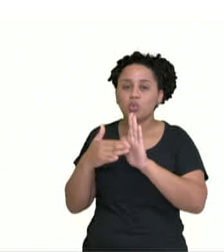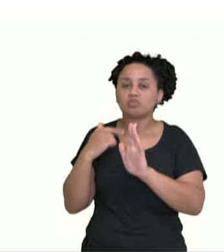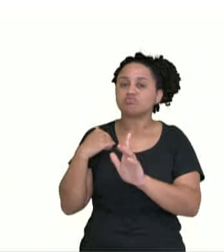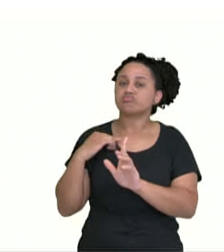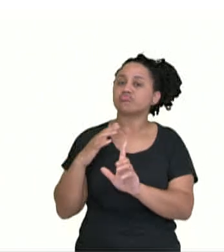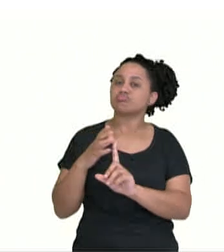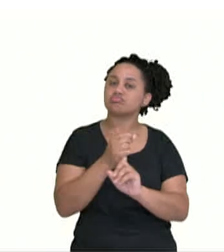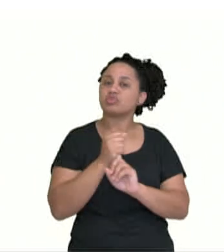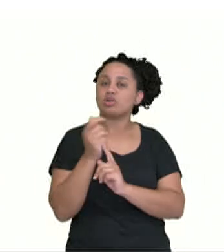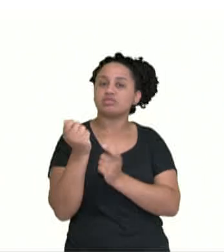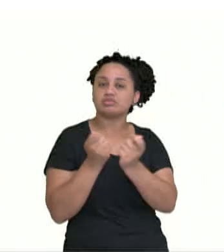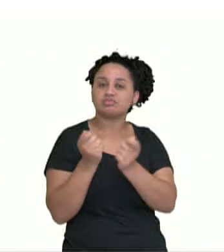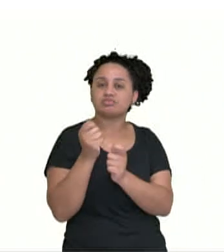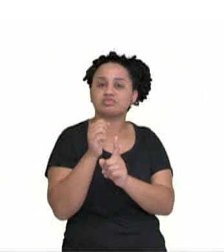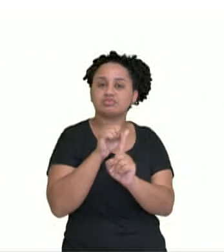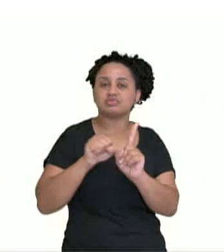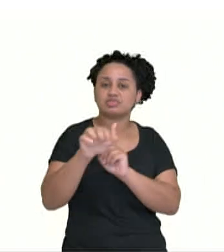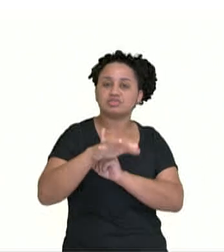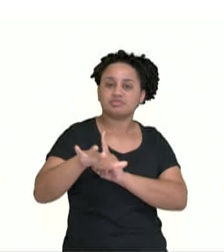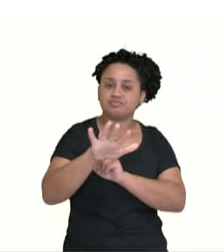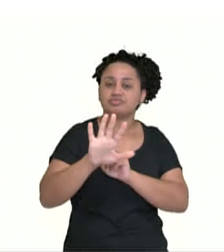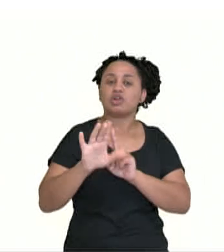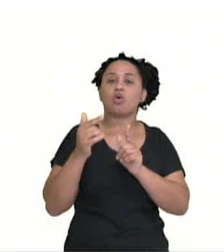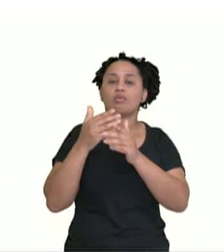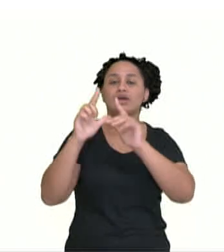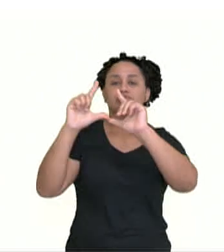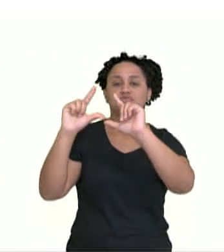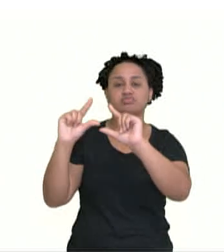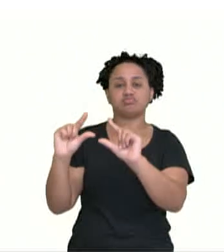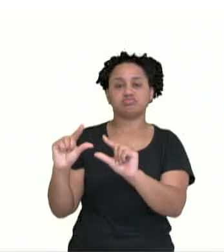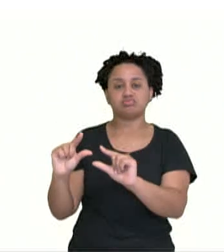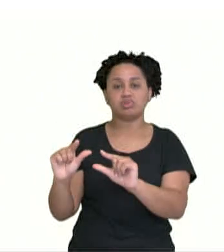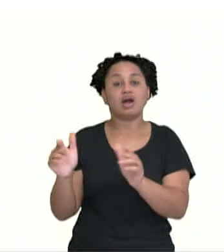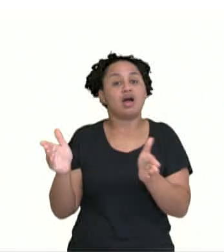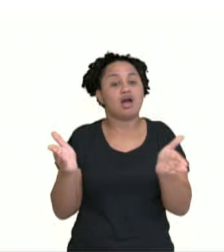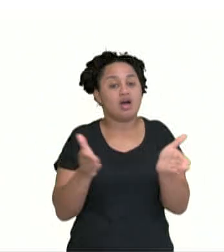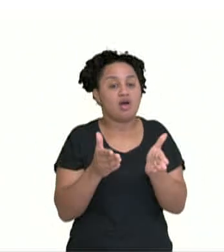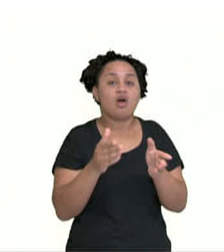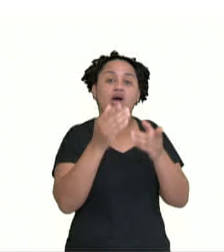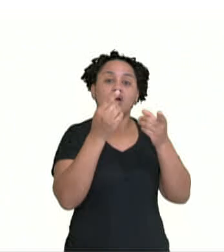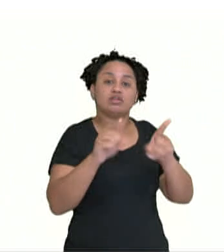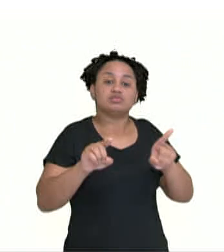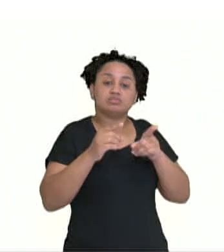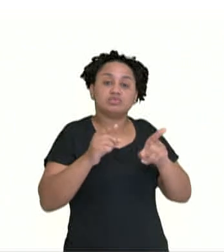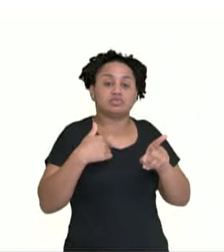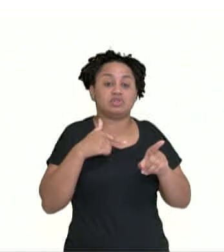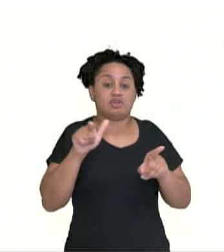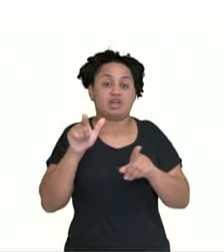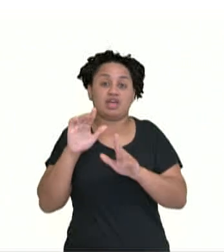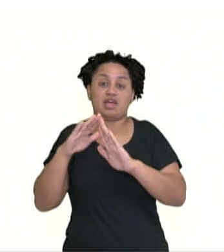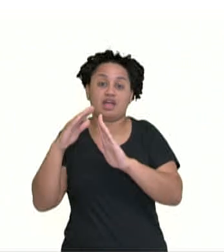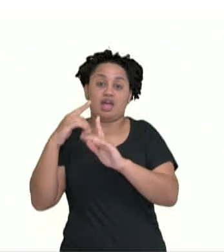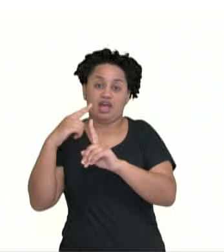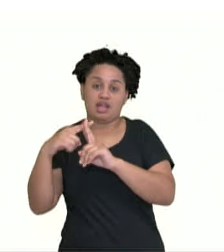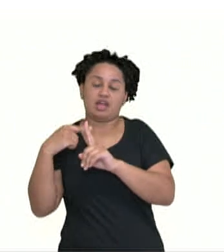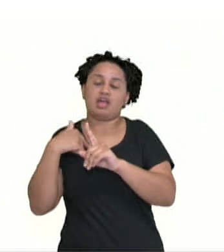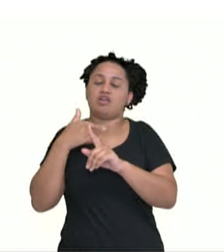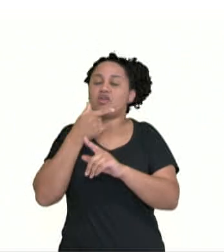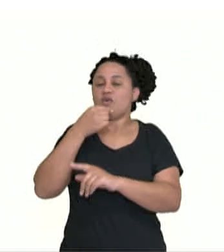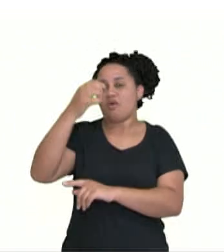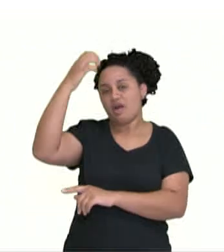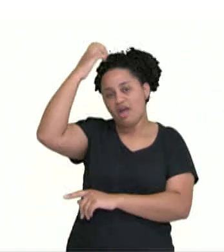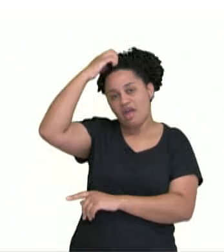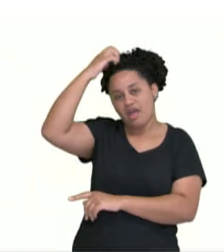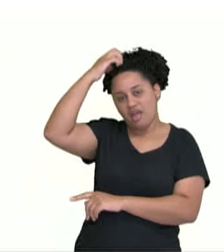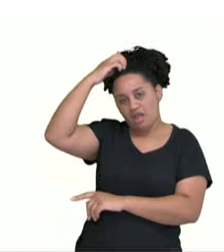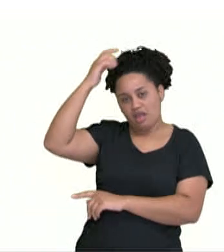na sociedade começa a entrar em declínio e agora os músicos, que antes eram patrocinados pela nobreza e